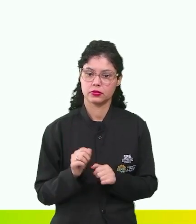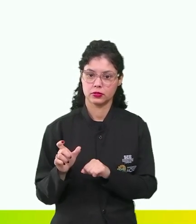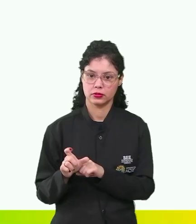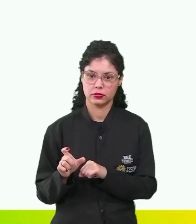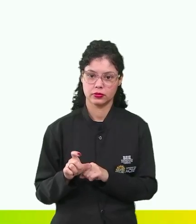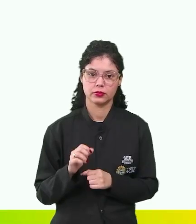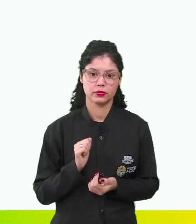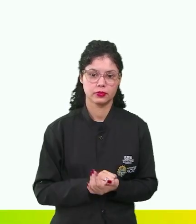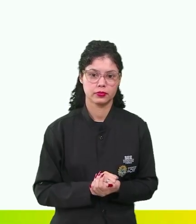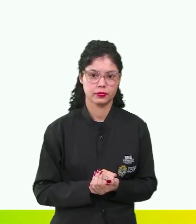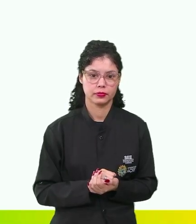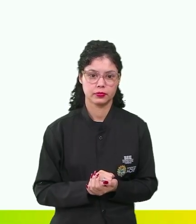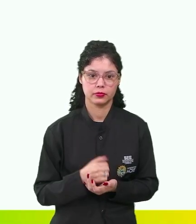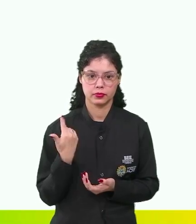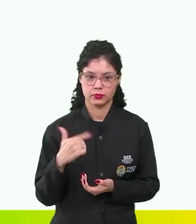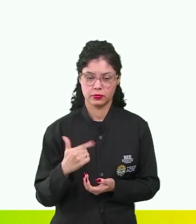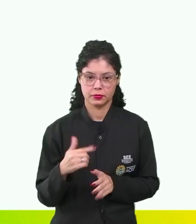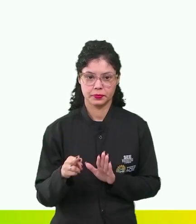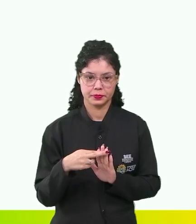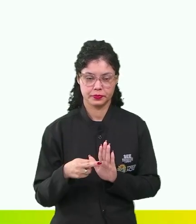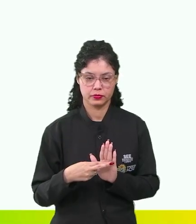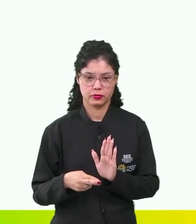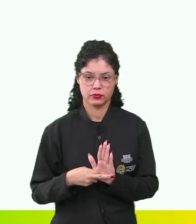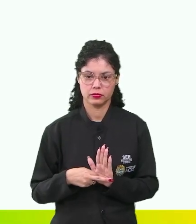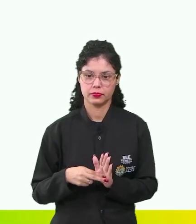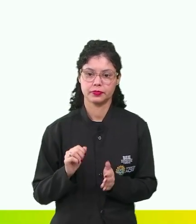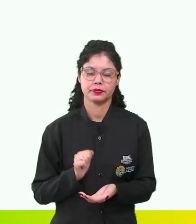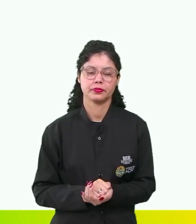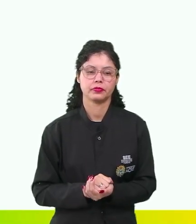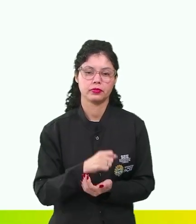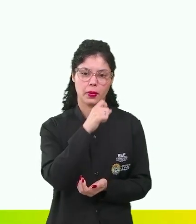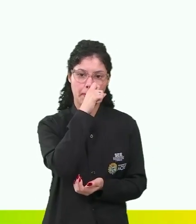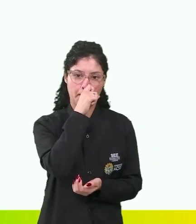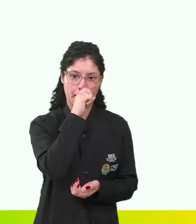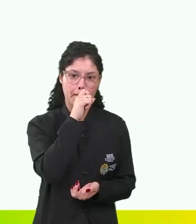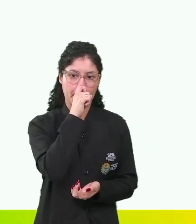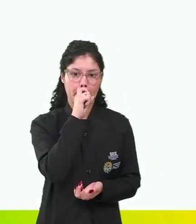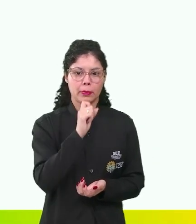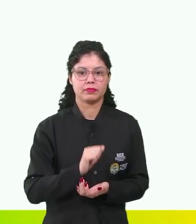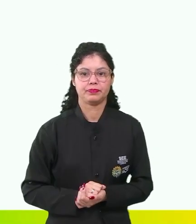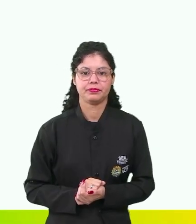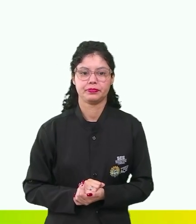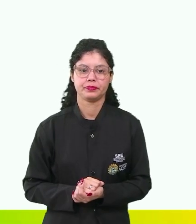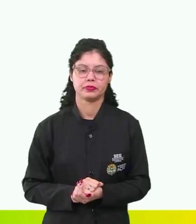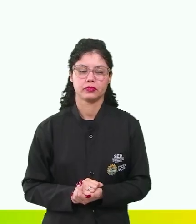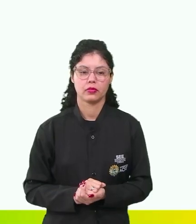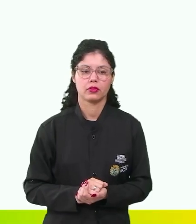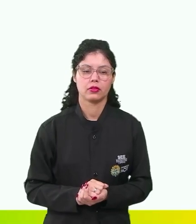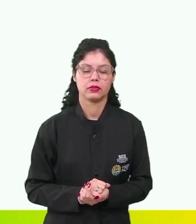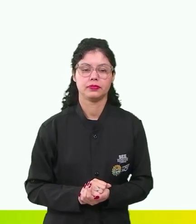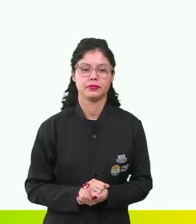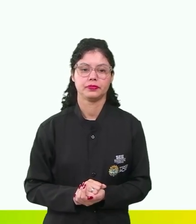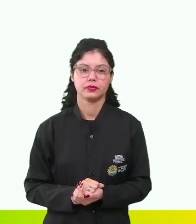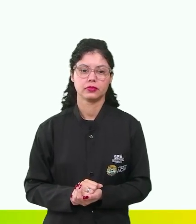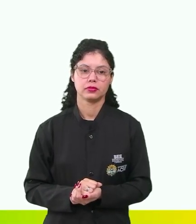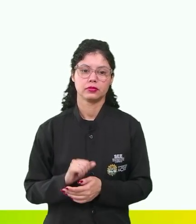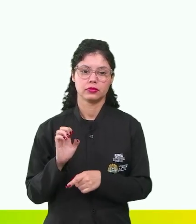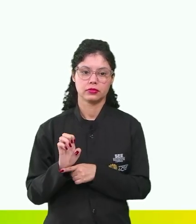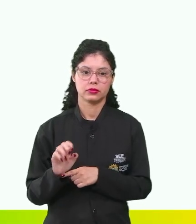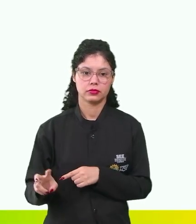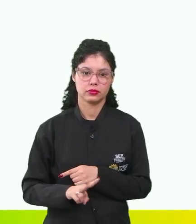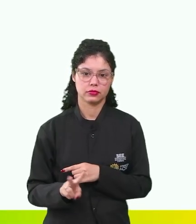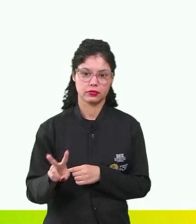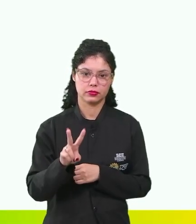criatividade do sujeito, sem seguir padrões pré-determinados. E letra